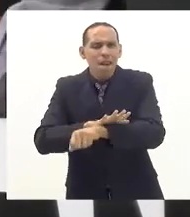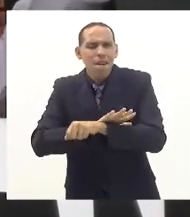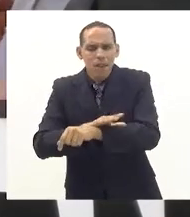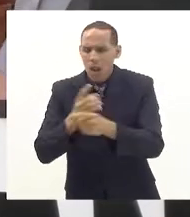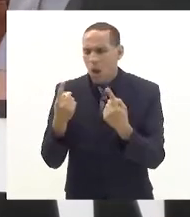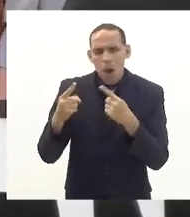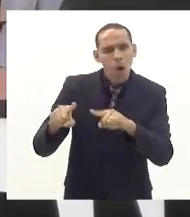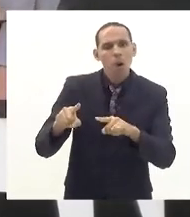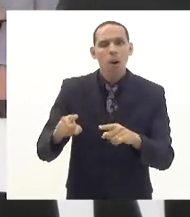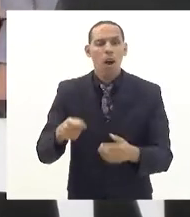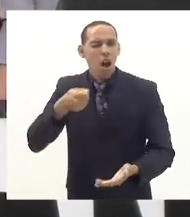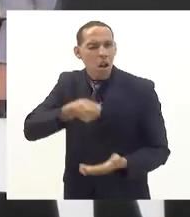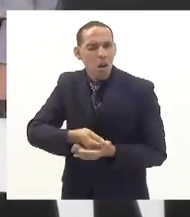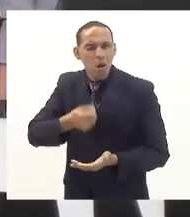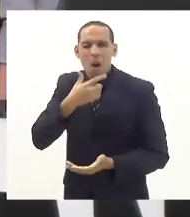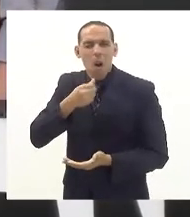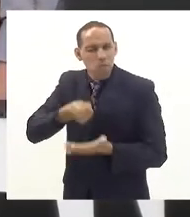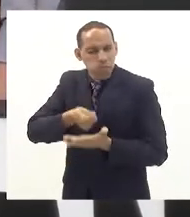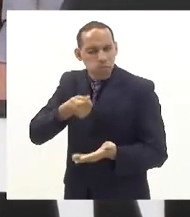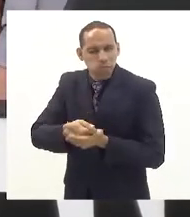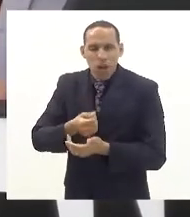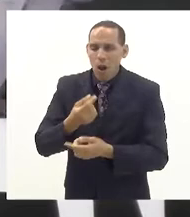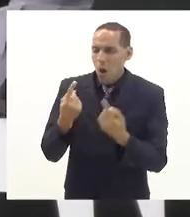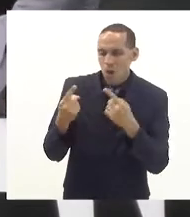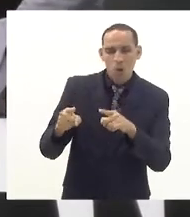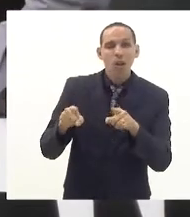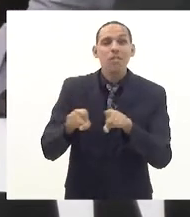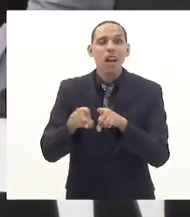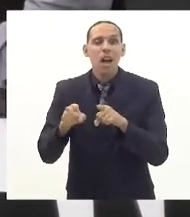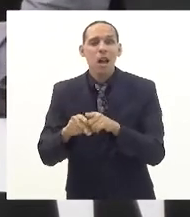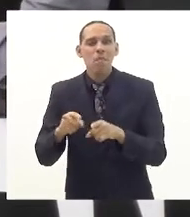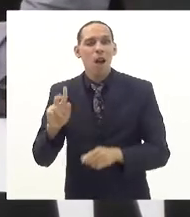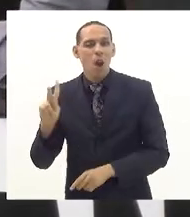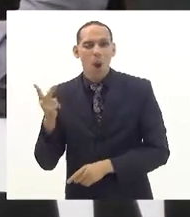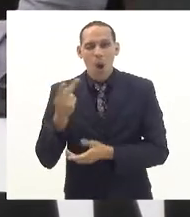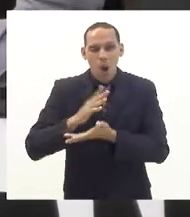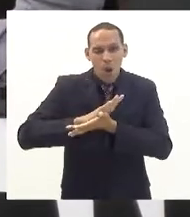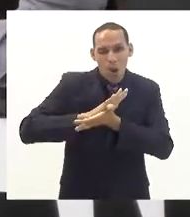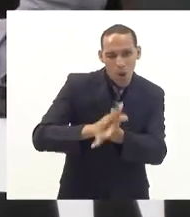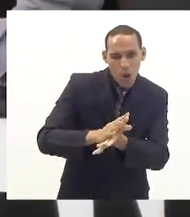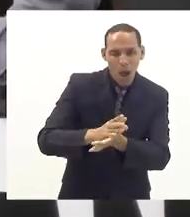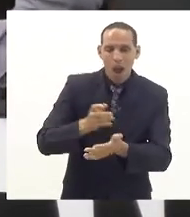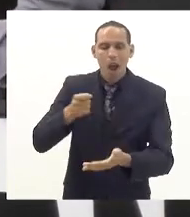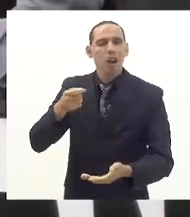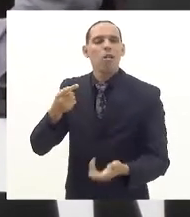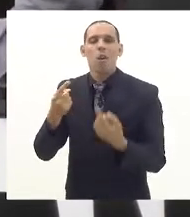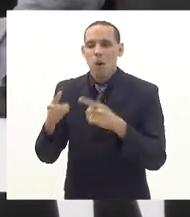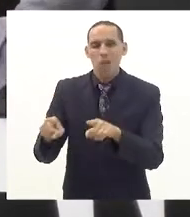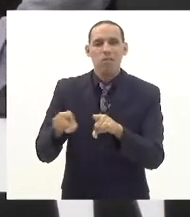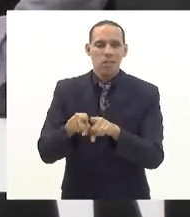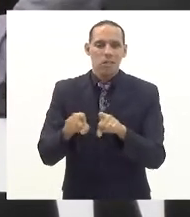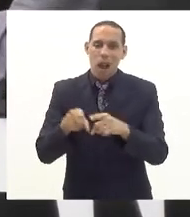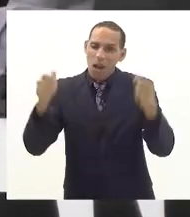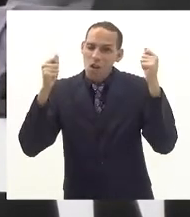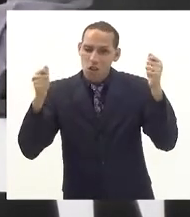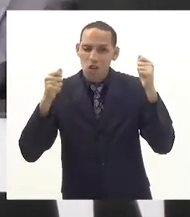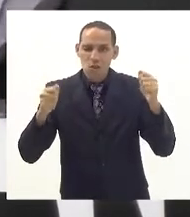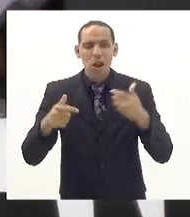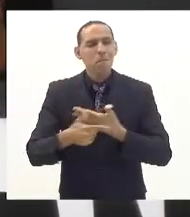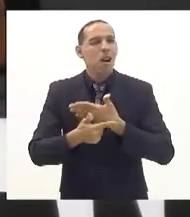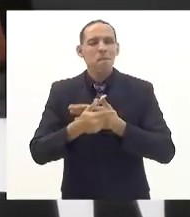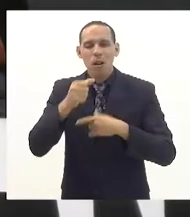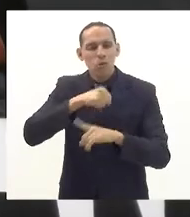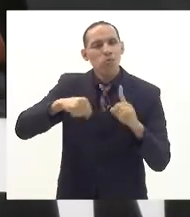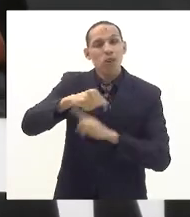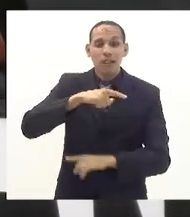contra frases machistas e homofóbicas. As torcidas tem um papel social. Os dirigentes